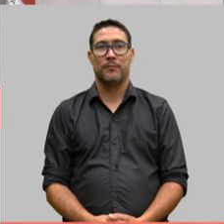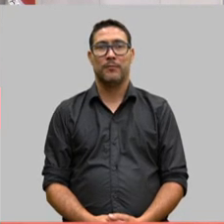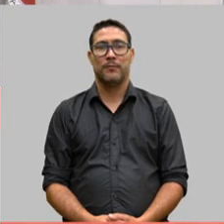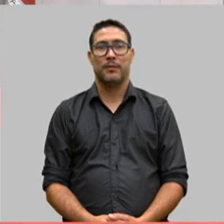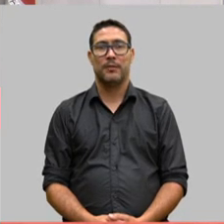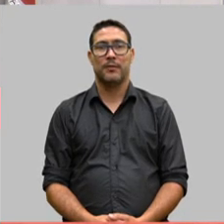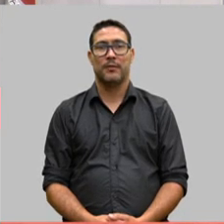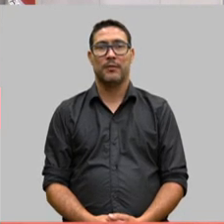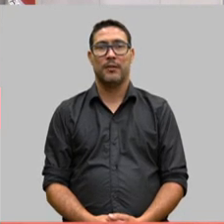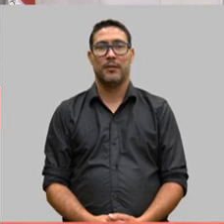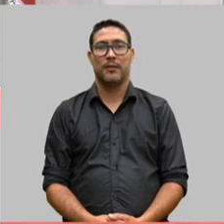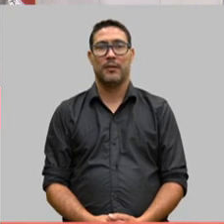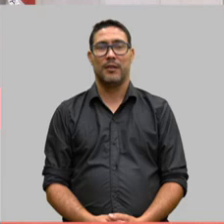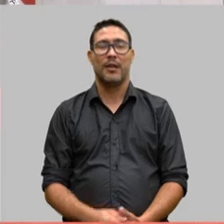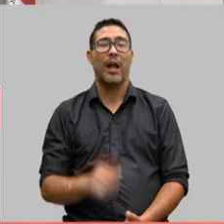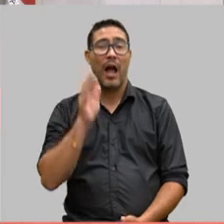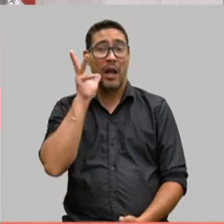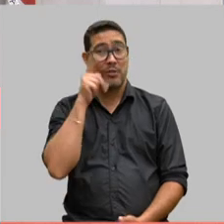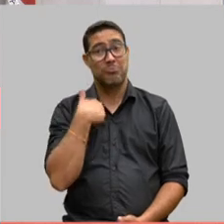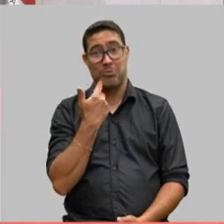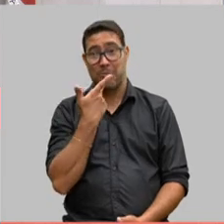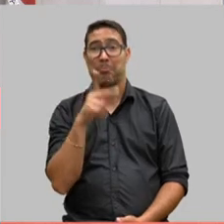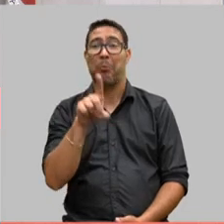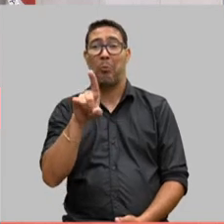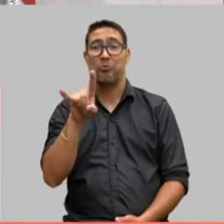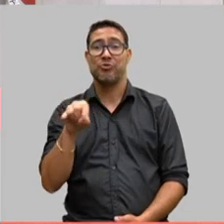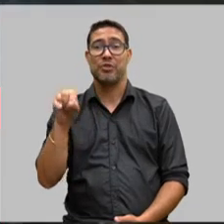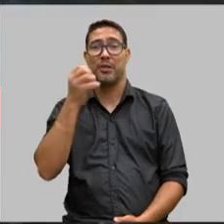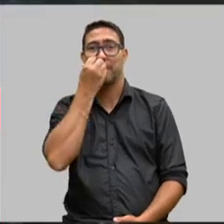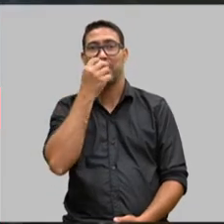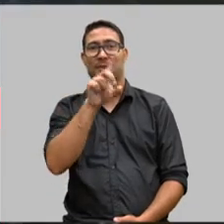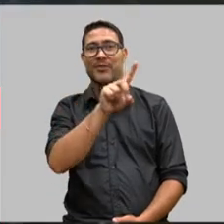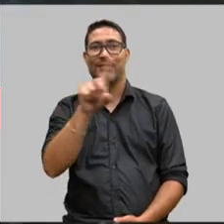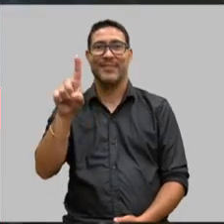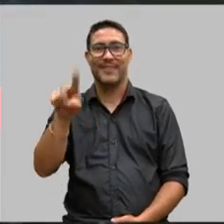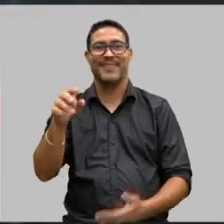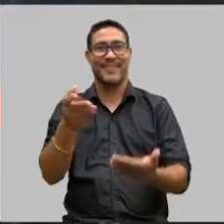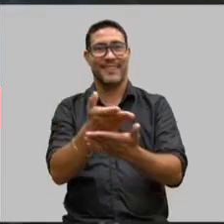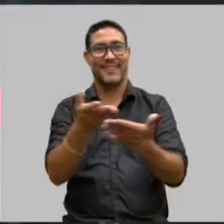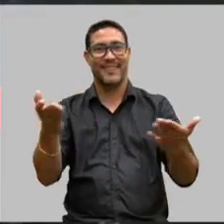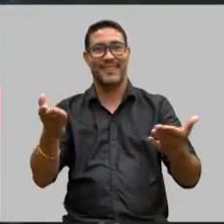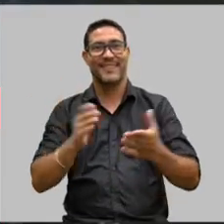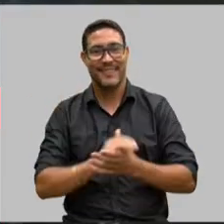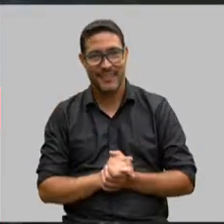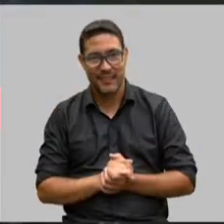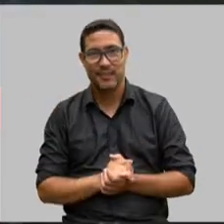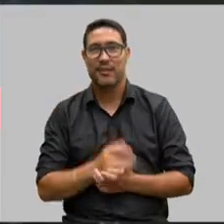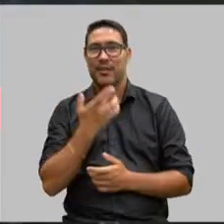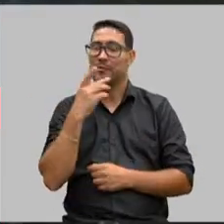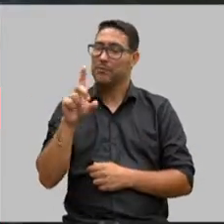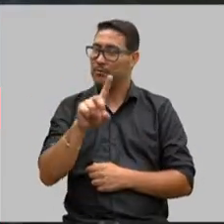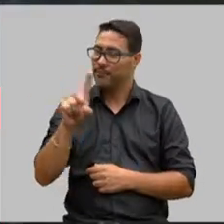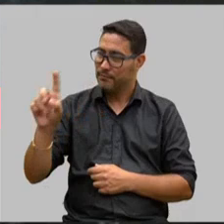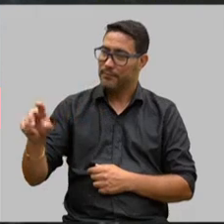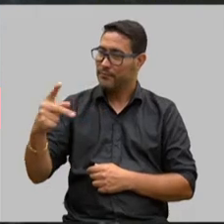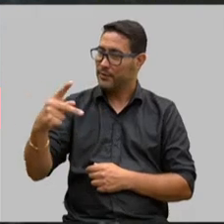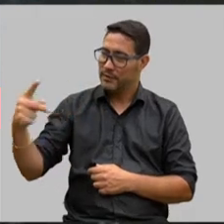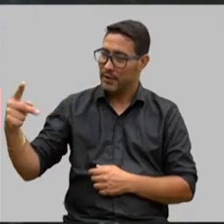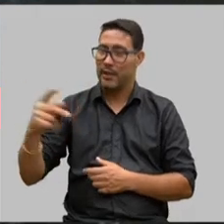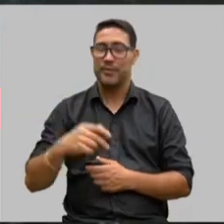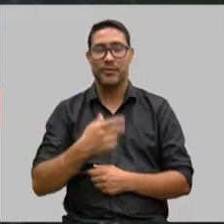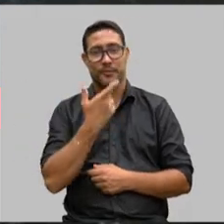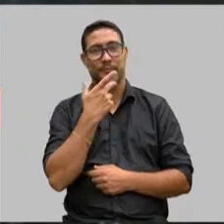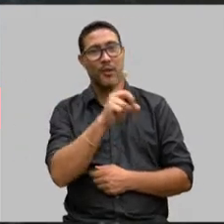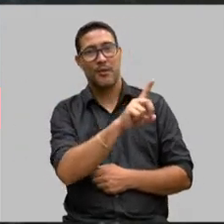Acho que ainda é bom dia. Bom dia, gente. Bom dia. Bom dia, presidente. Um bom dia